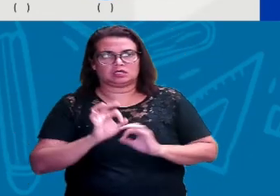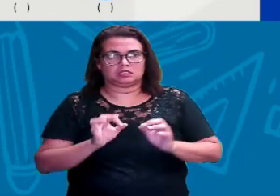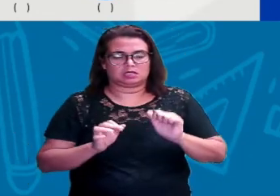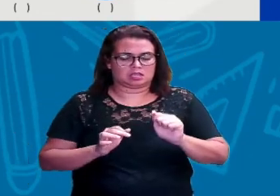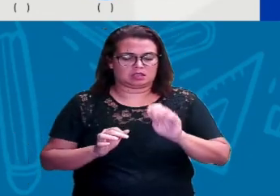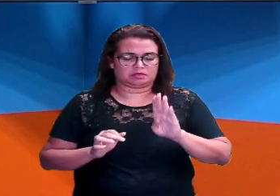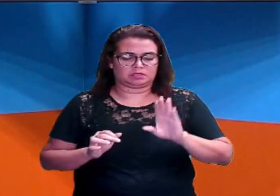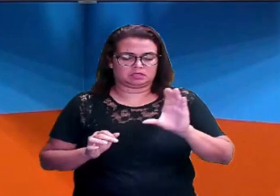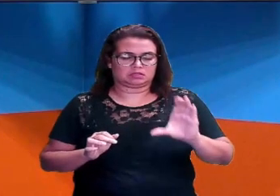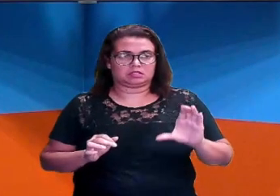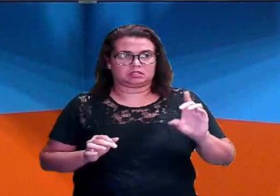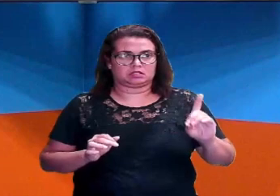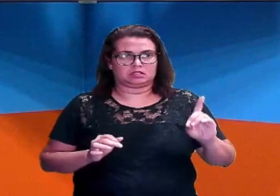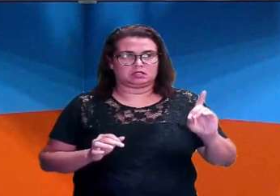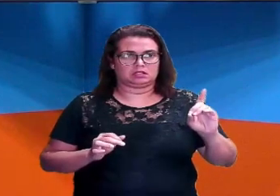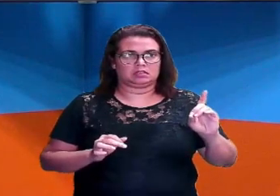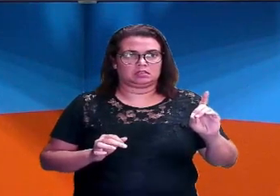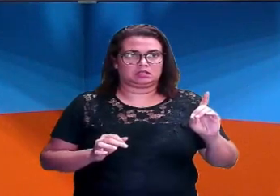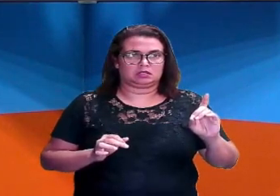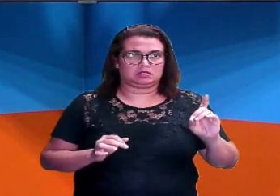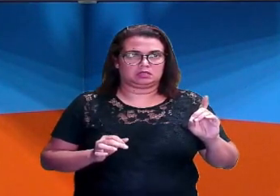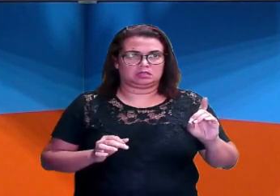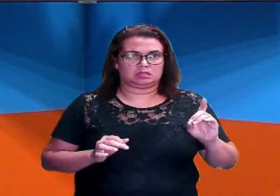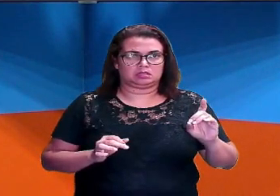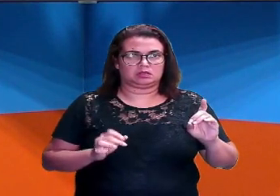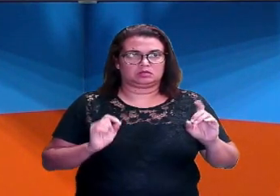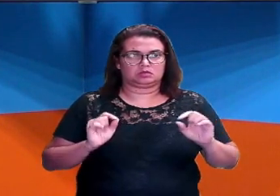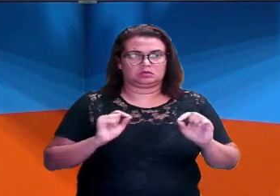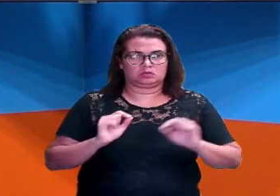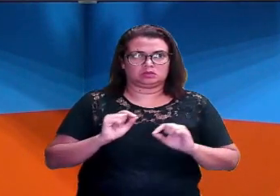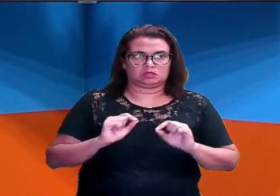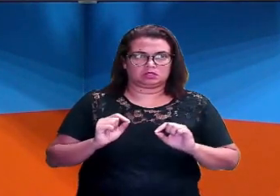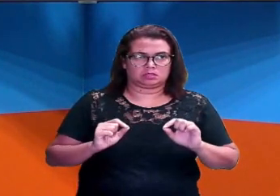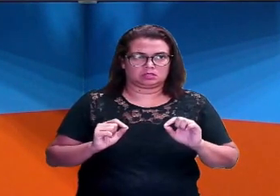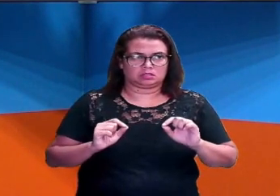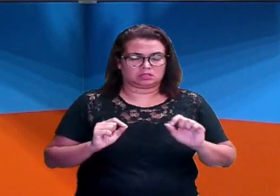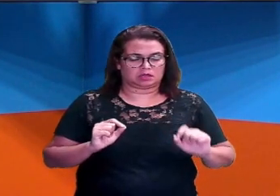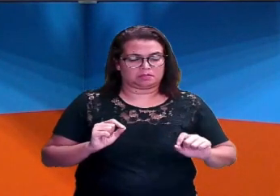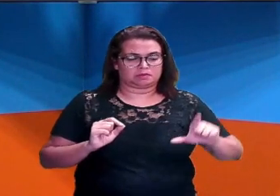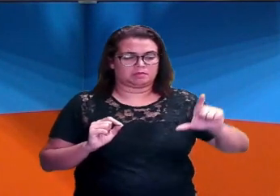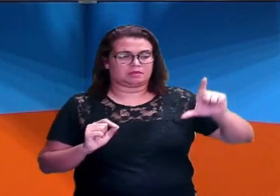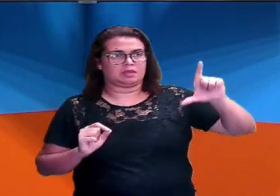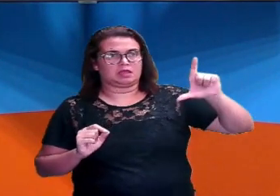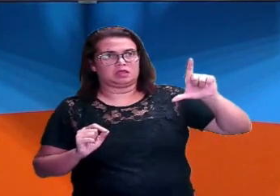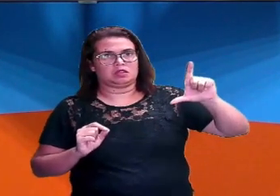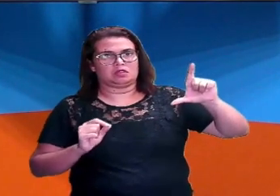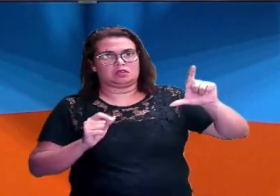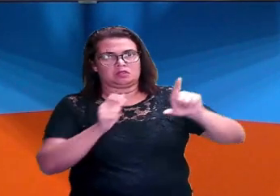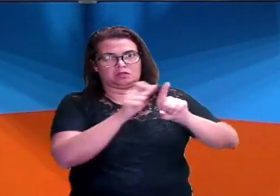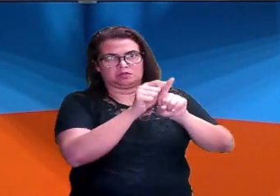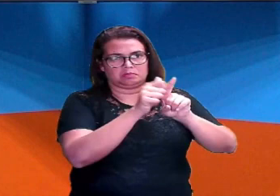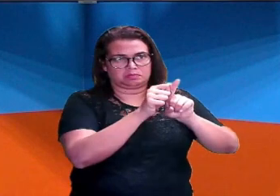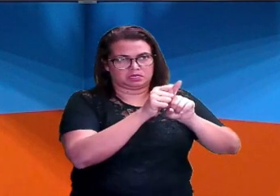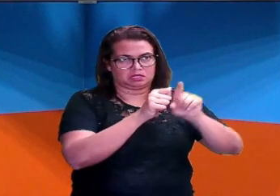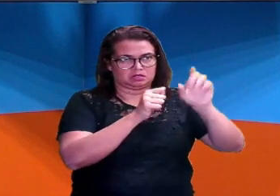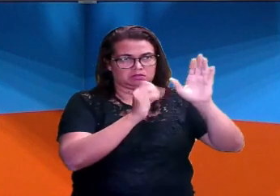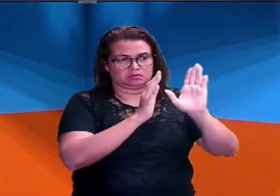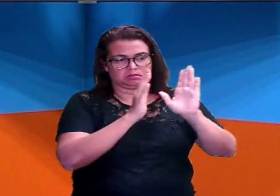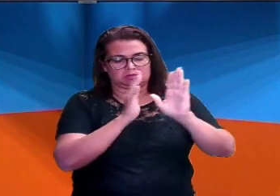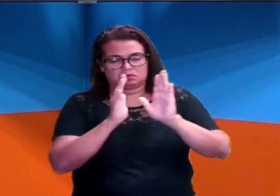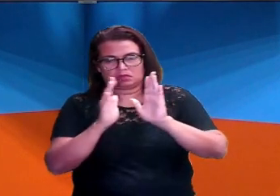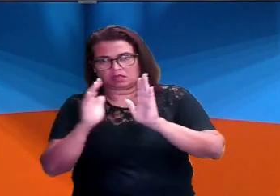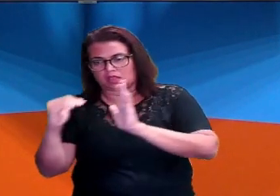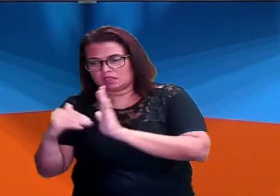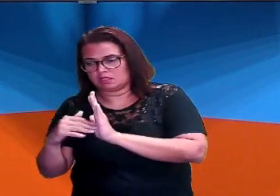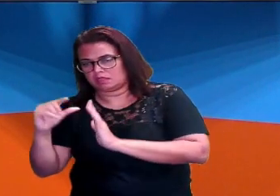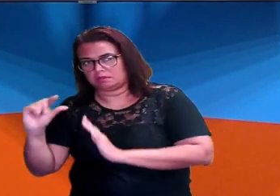letras A, B, C, D ou D. Da que cabe mais milho até a que cabe menos milho. Então,